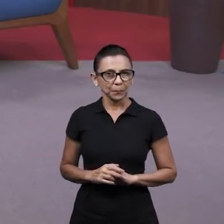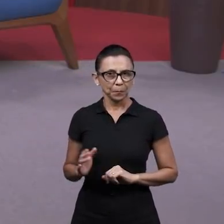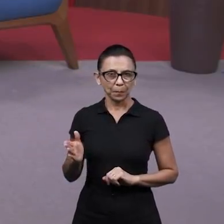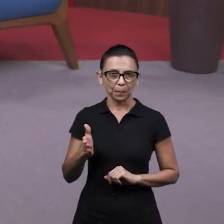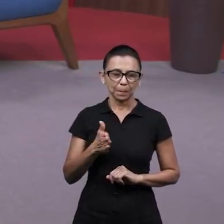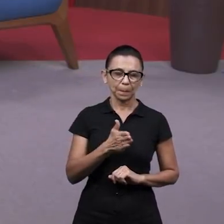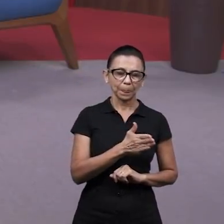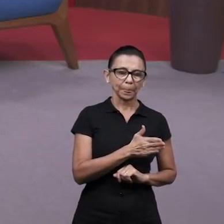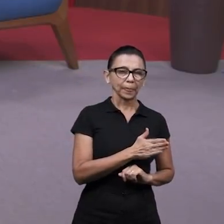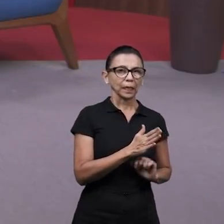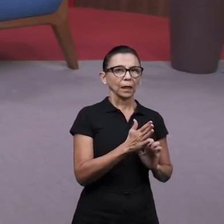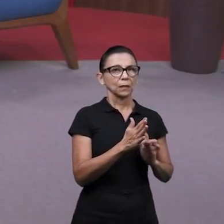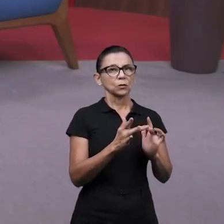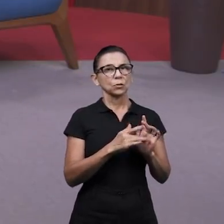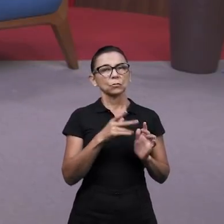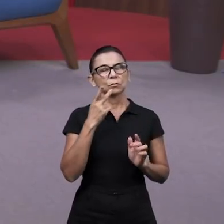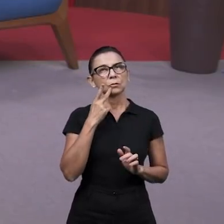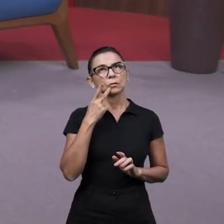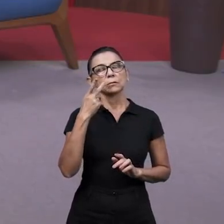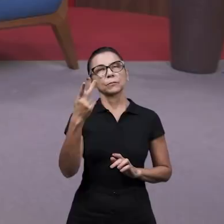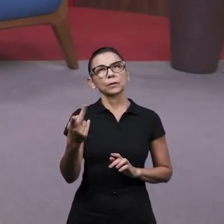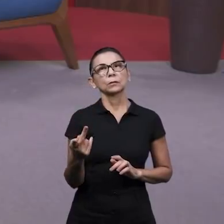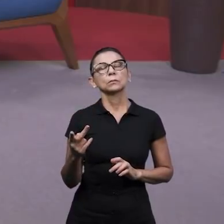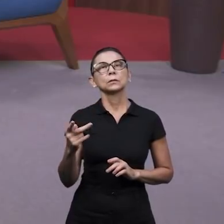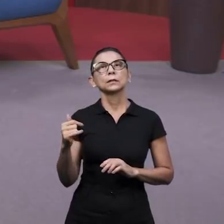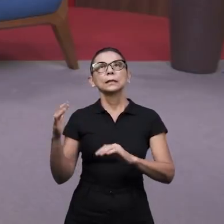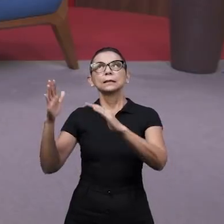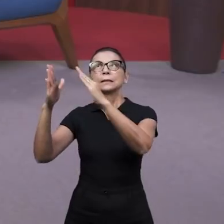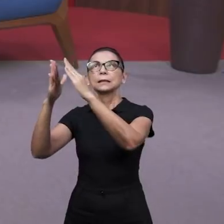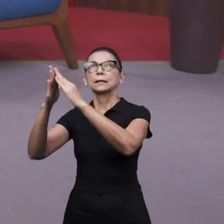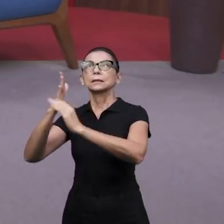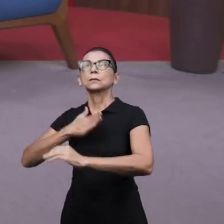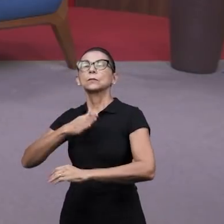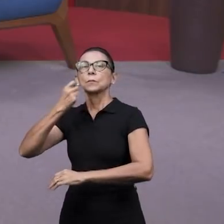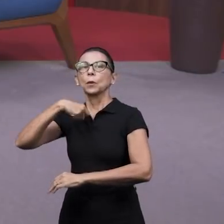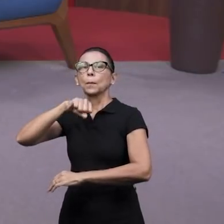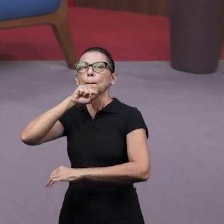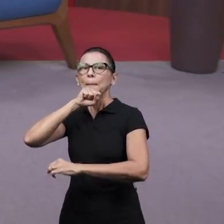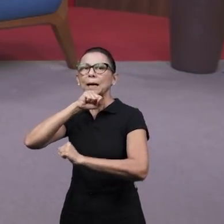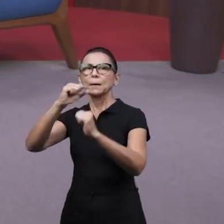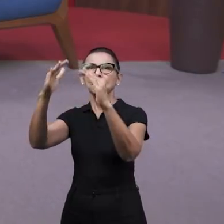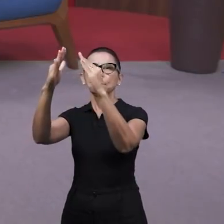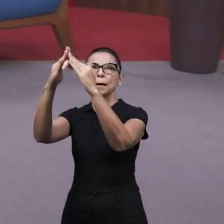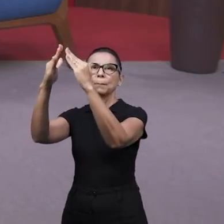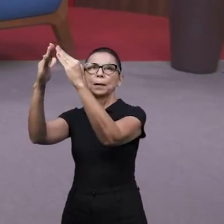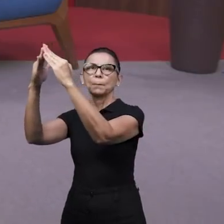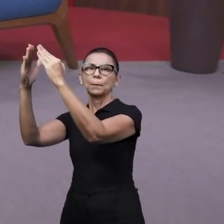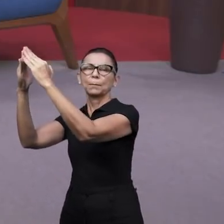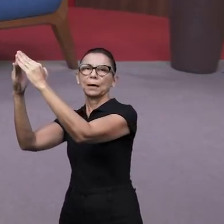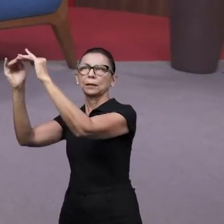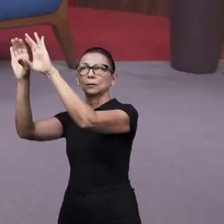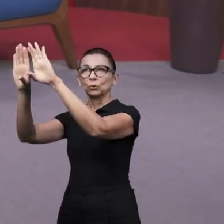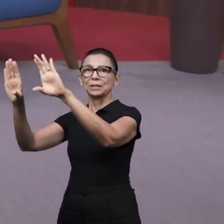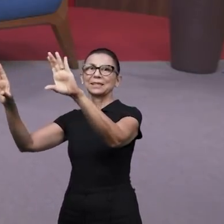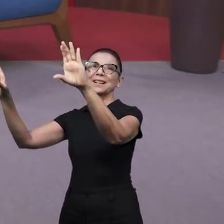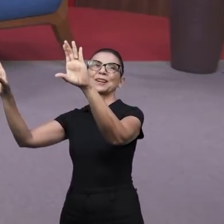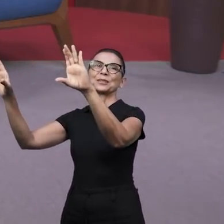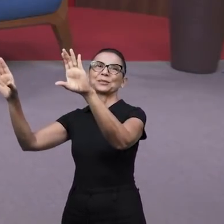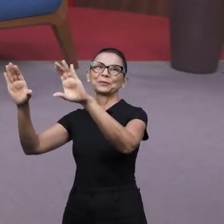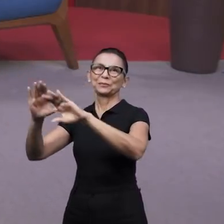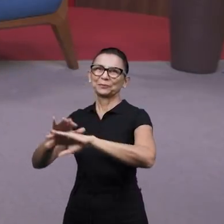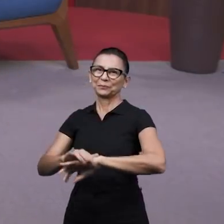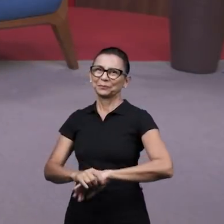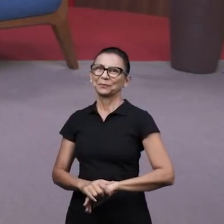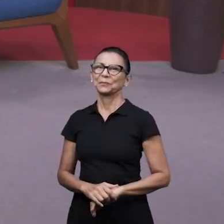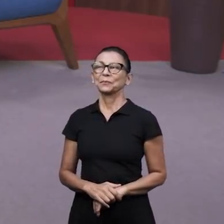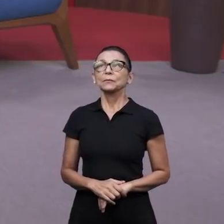assim, na casa de meu pai há muitas moradas, ele está dizendo que há